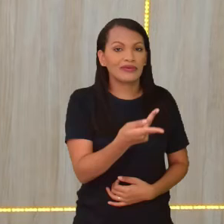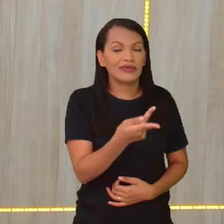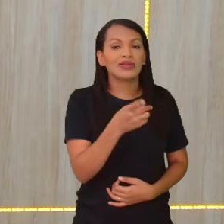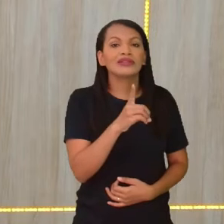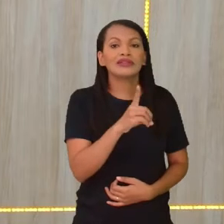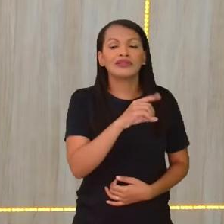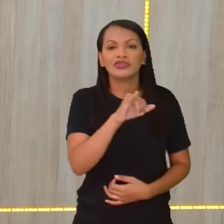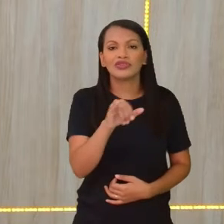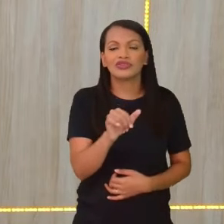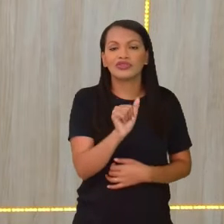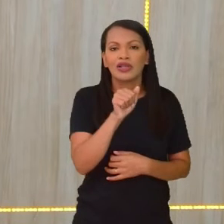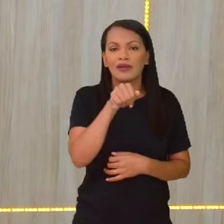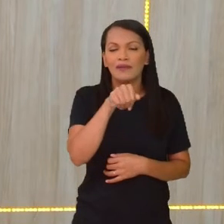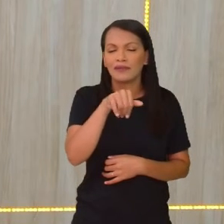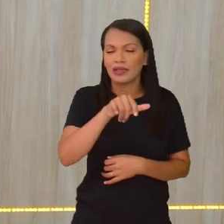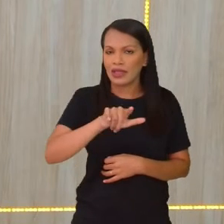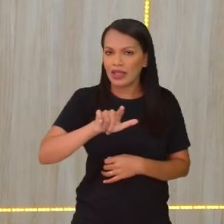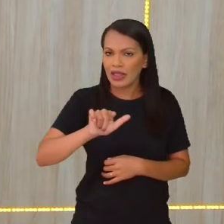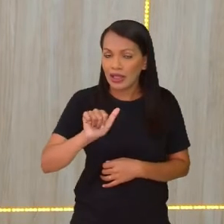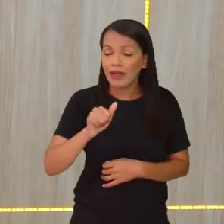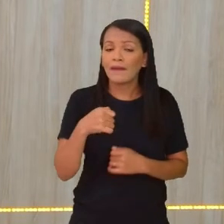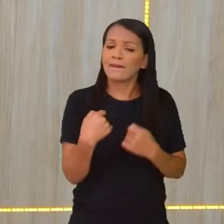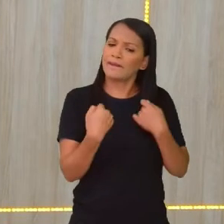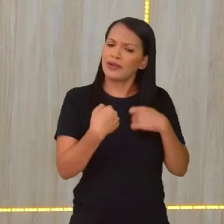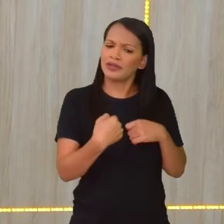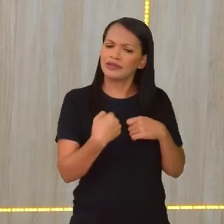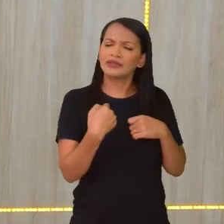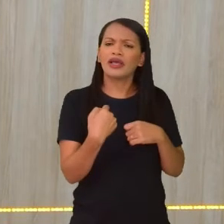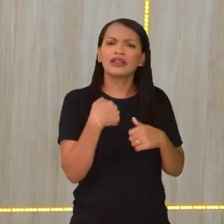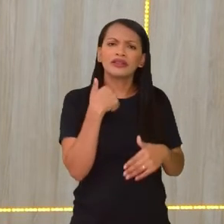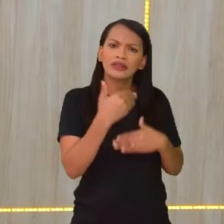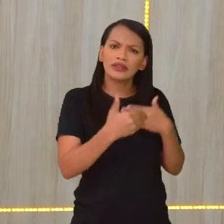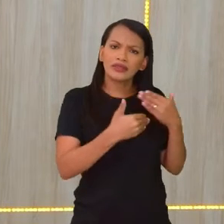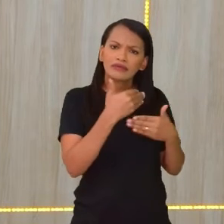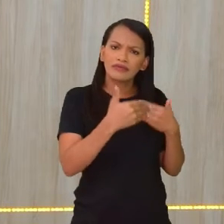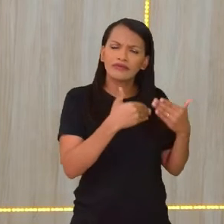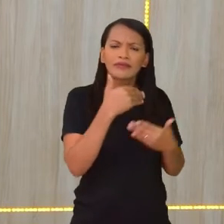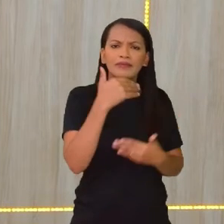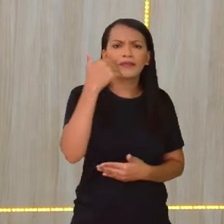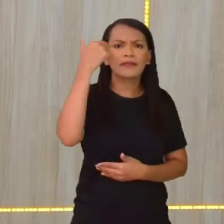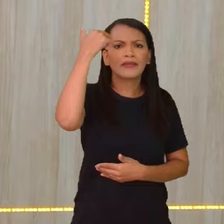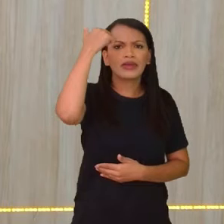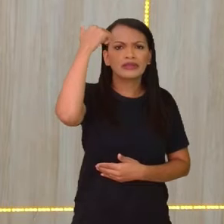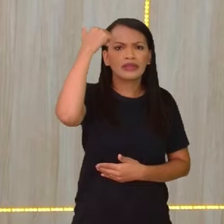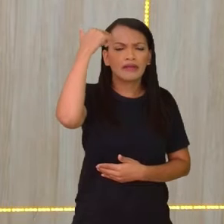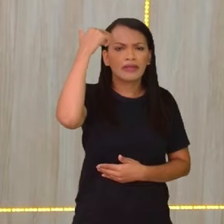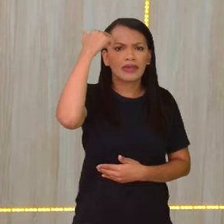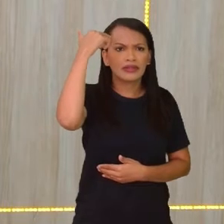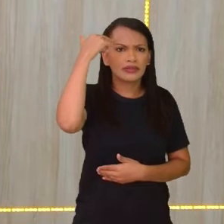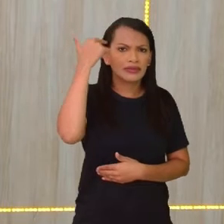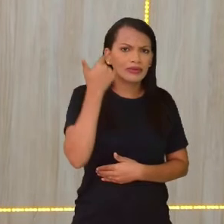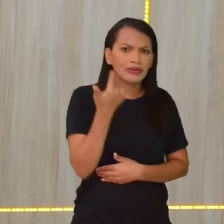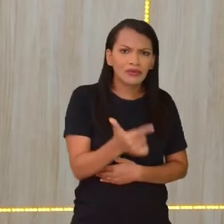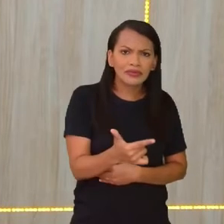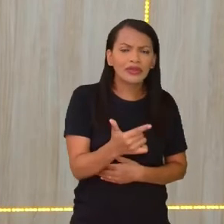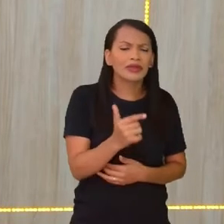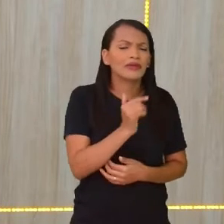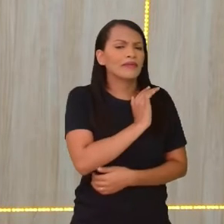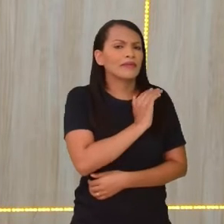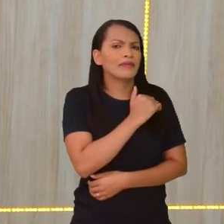Djamila, né? A gente necessita desenvolver um pensamento antirracista. E ser antirracista não